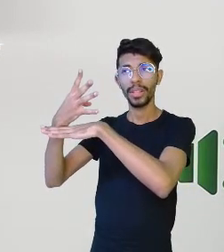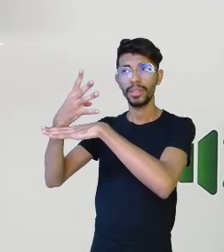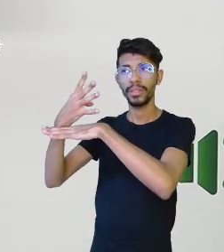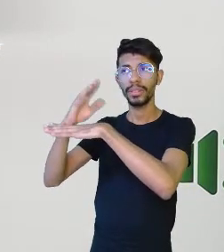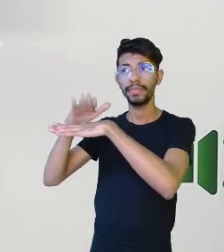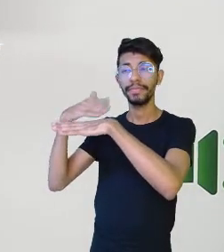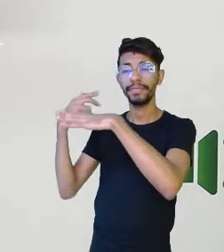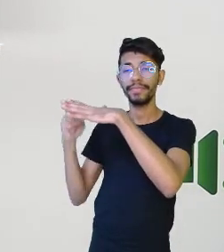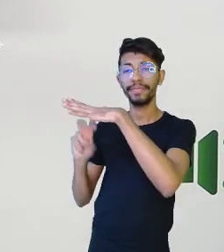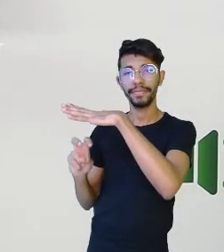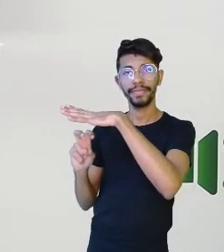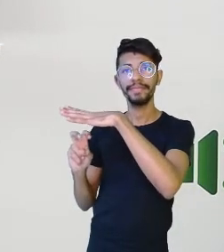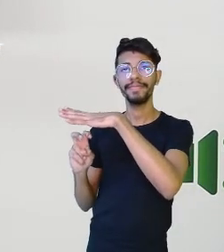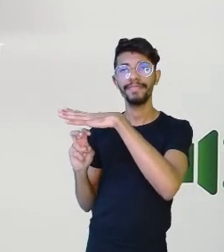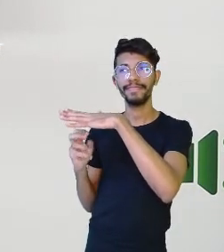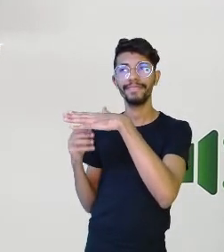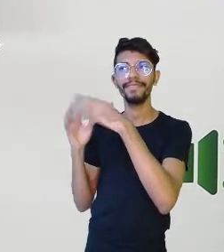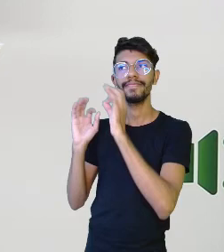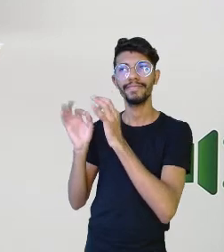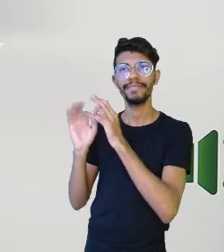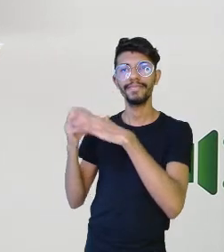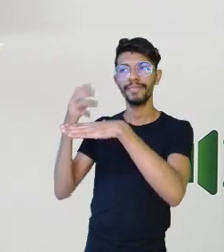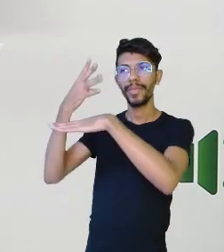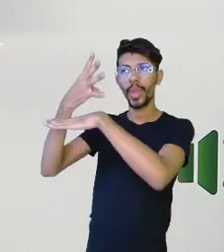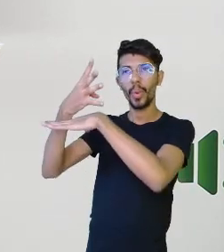minha fração? Ele leu